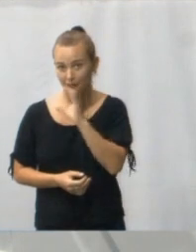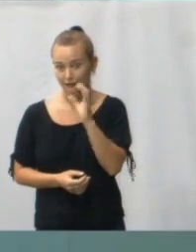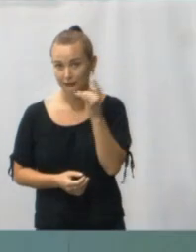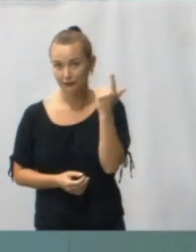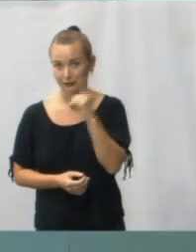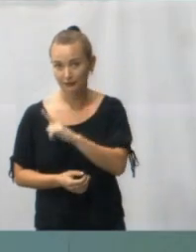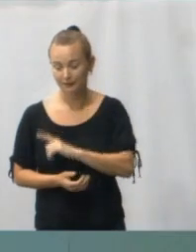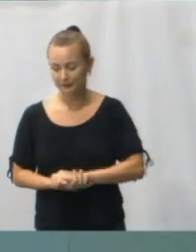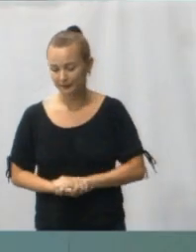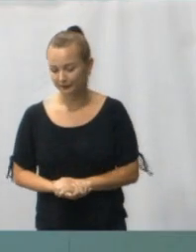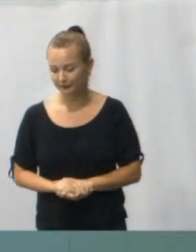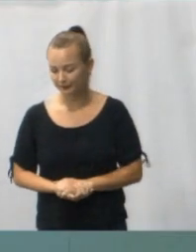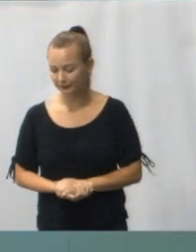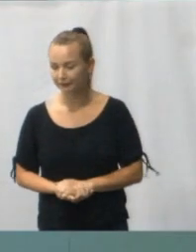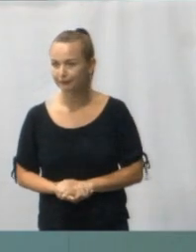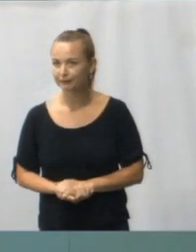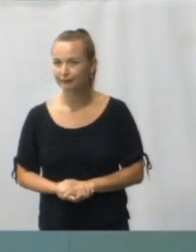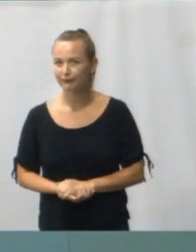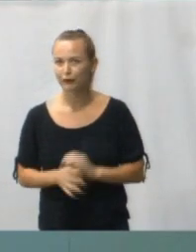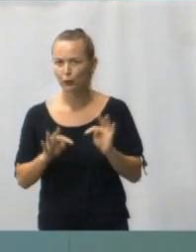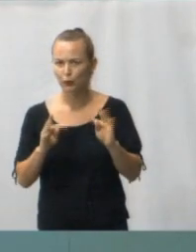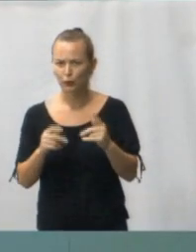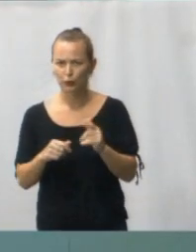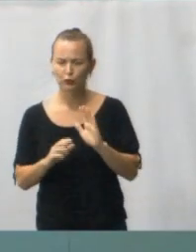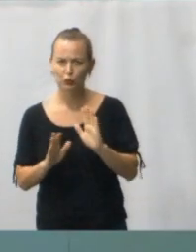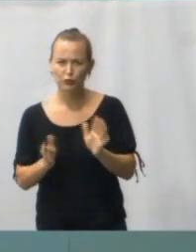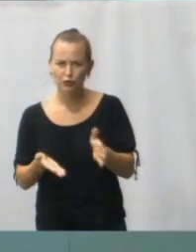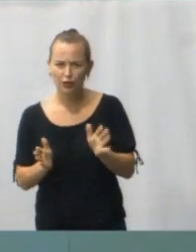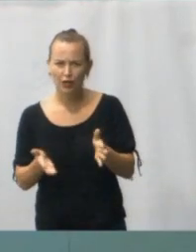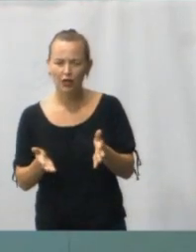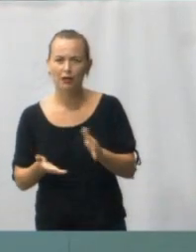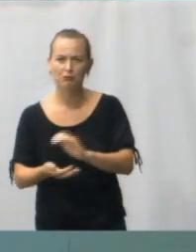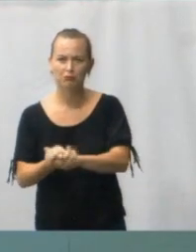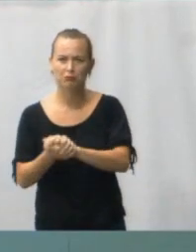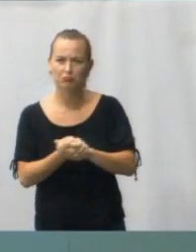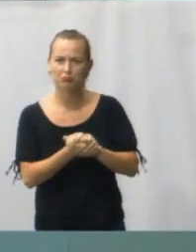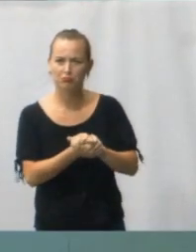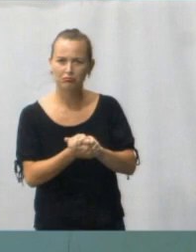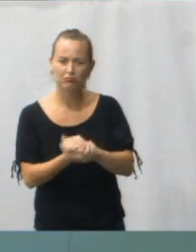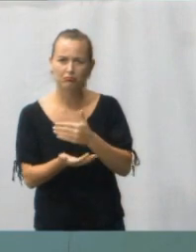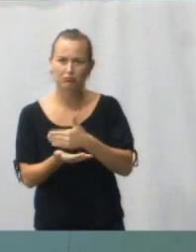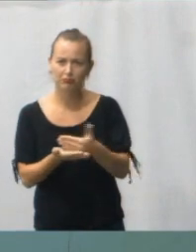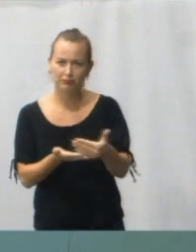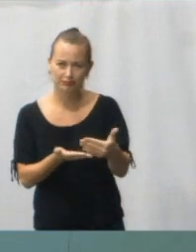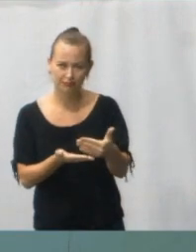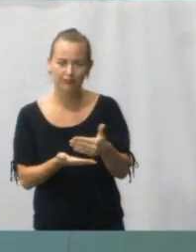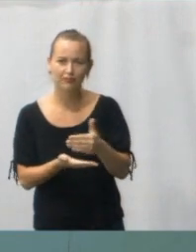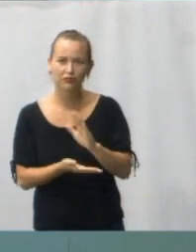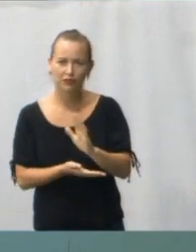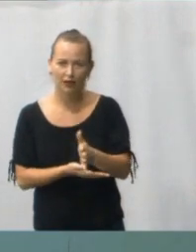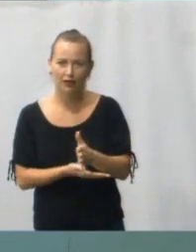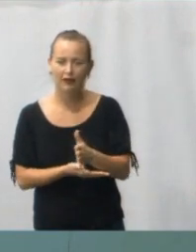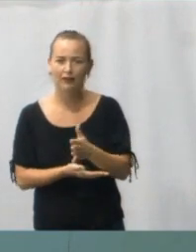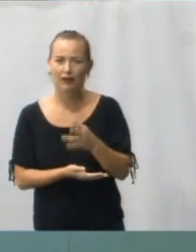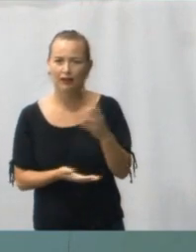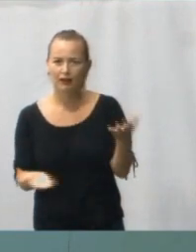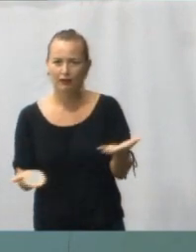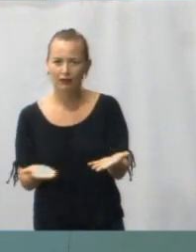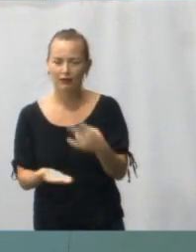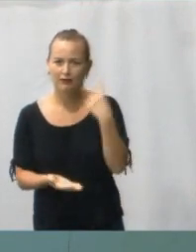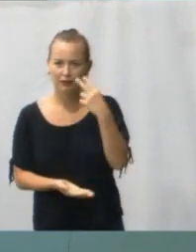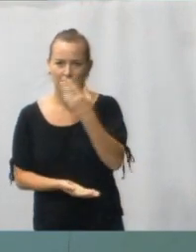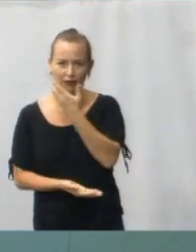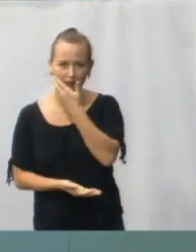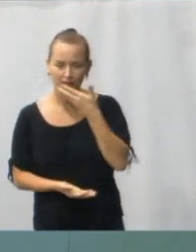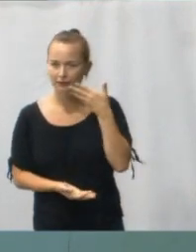Todo mundo teve a fase das cumprimentos iniciais, vereador Armandinho. Obrigado, presidente. Enquanto isso, bom